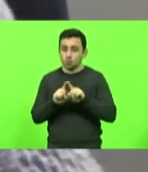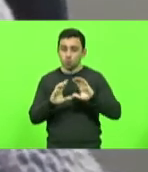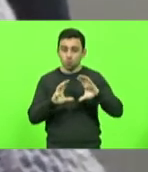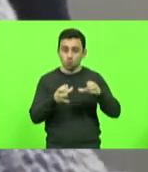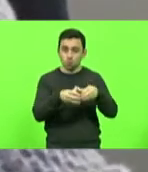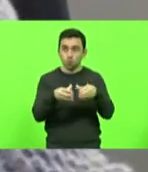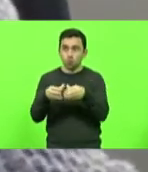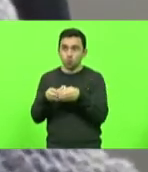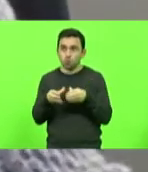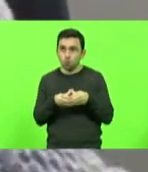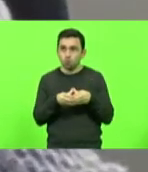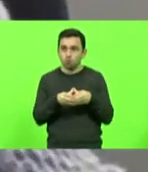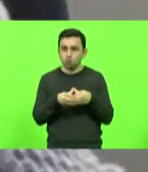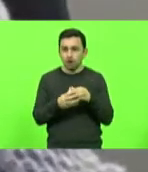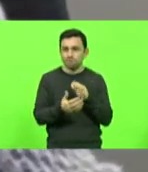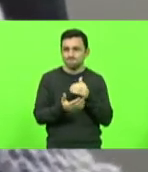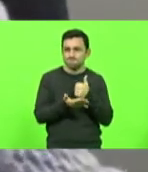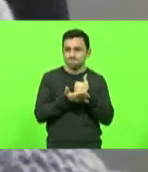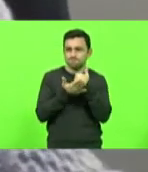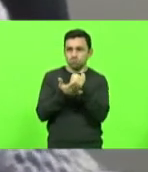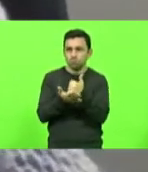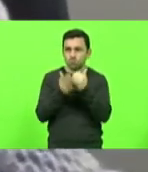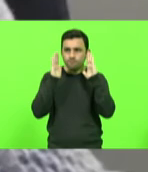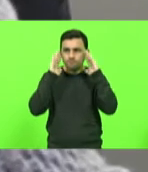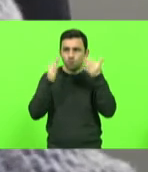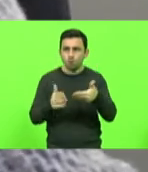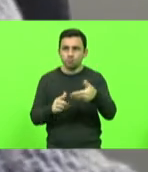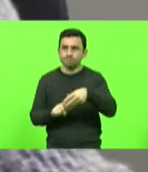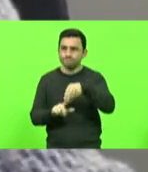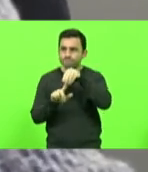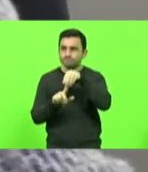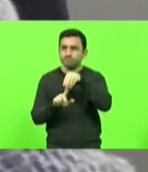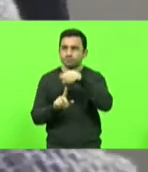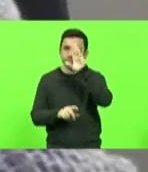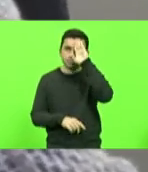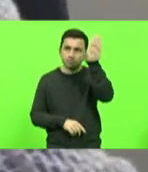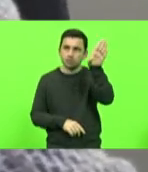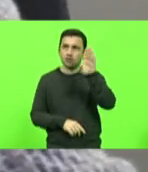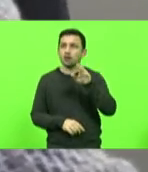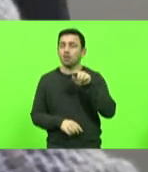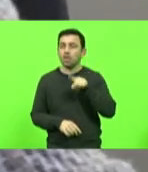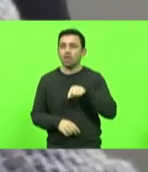dado prioridade na atuação de uma forma ainda muito mais próxima